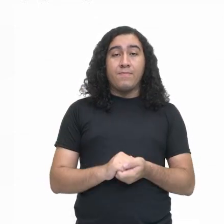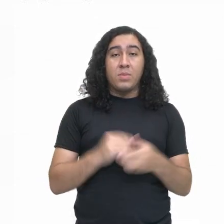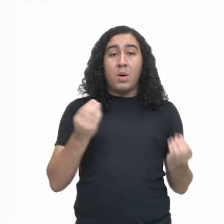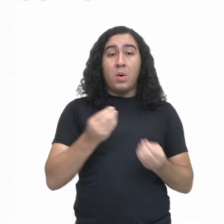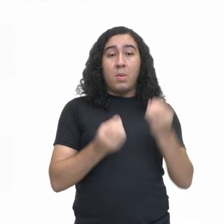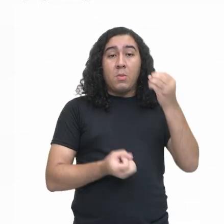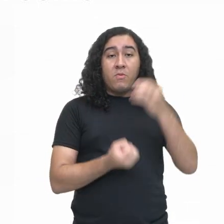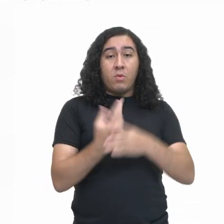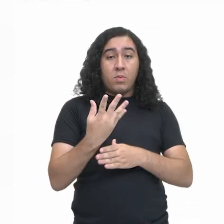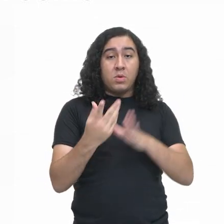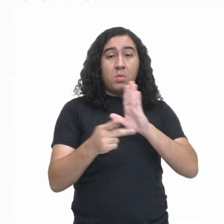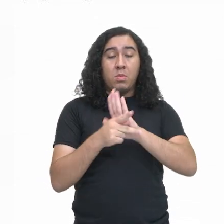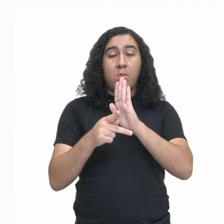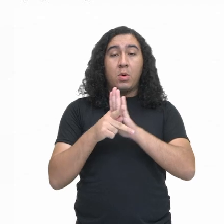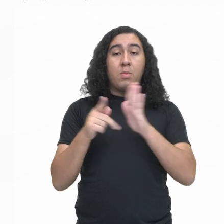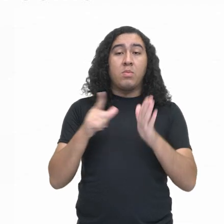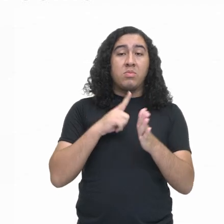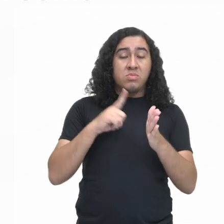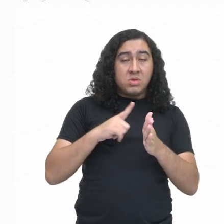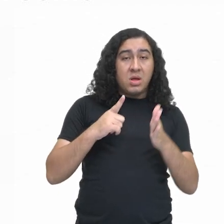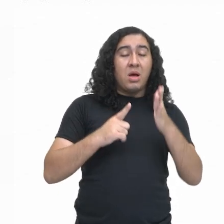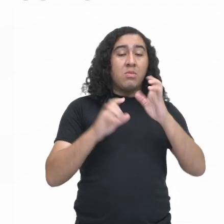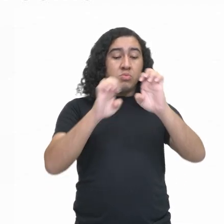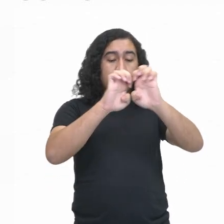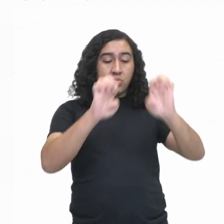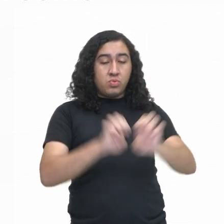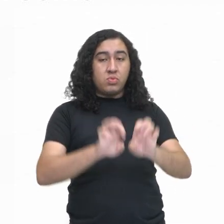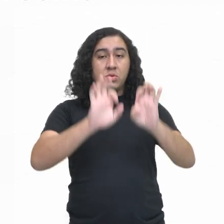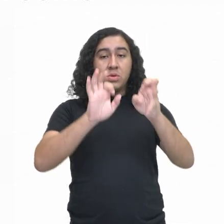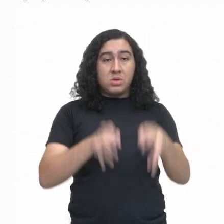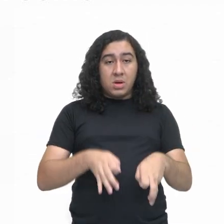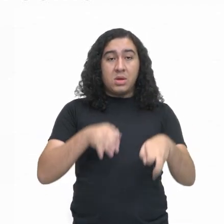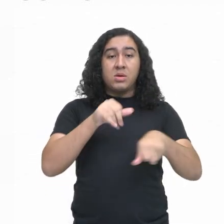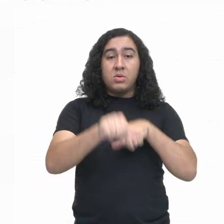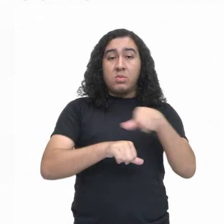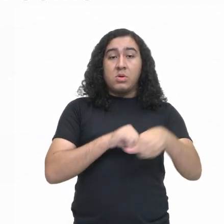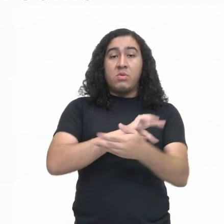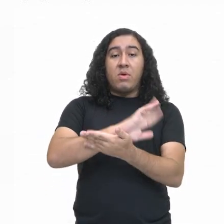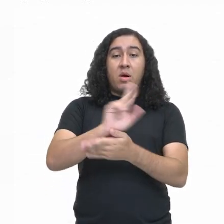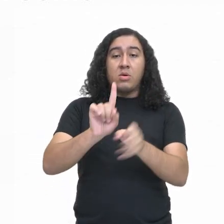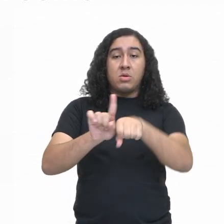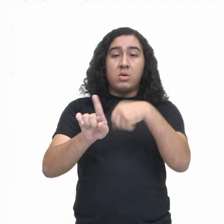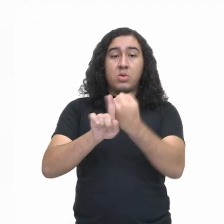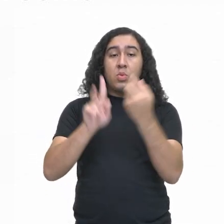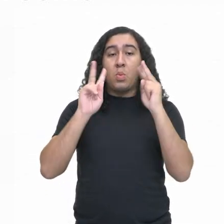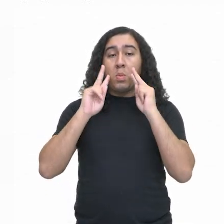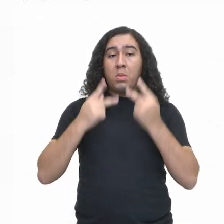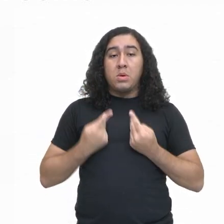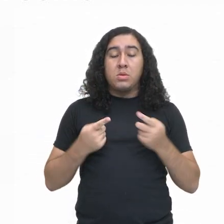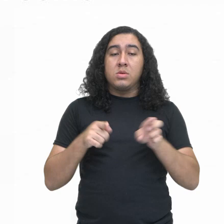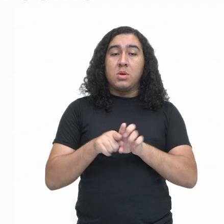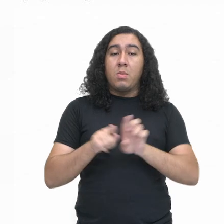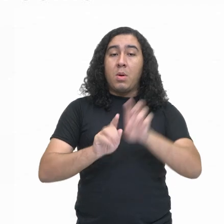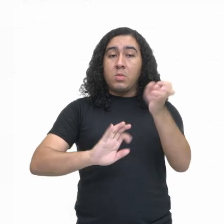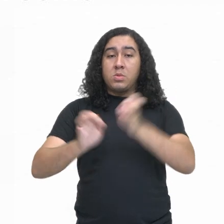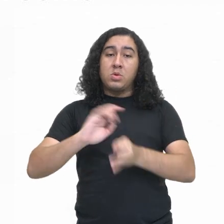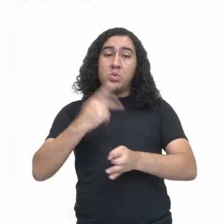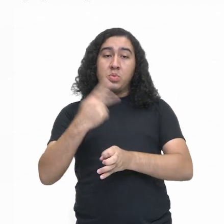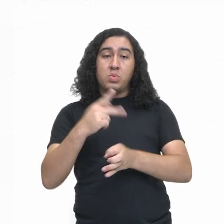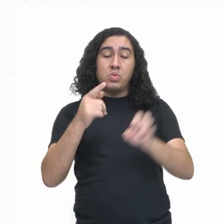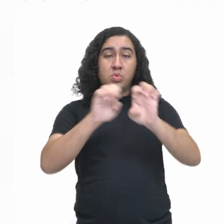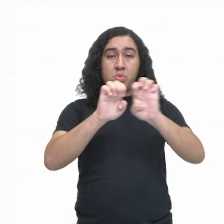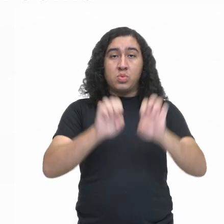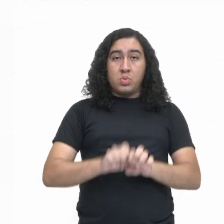o processo de formação, constituição e transformação de diferentes sociedades humanas e suas formas de